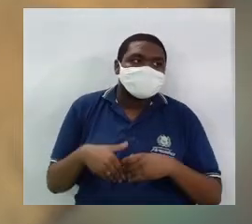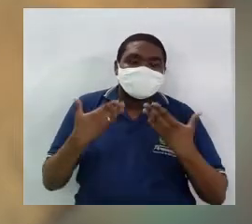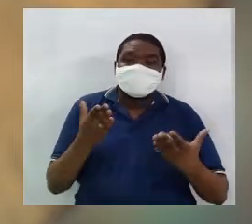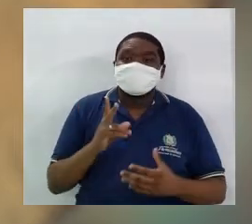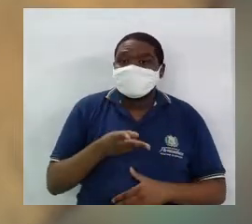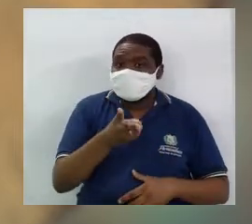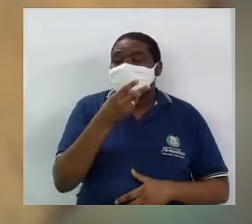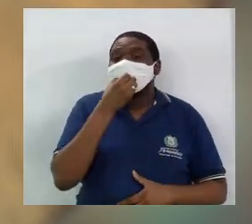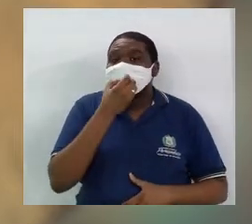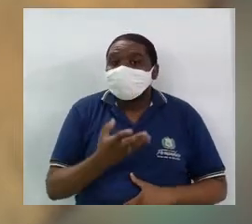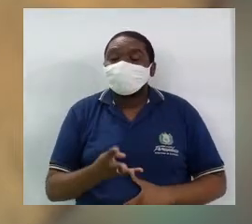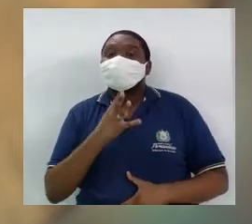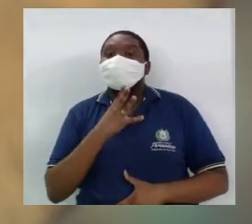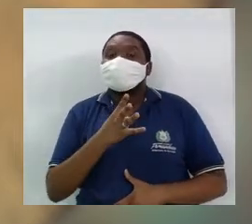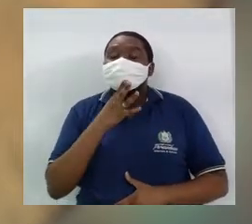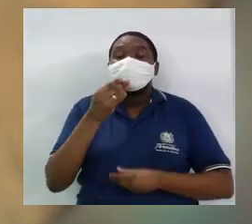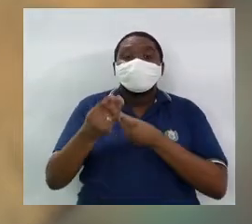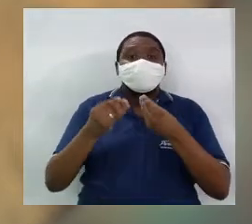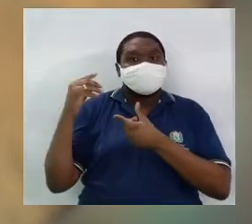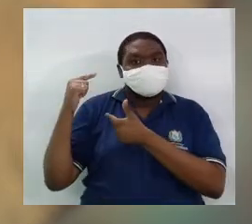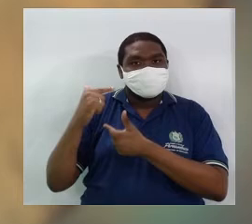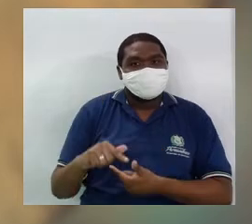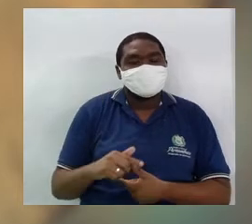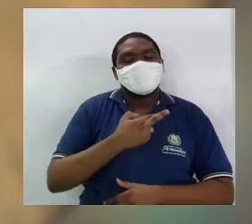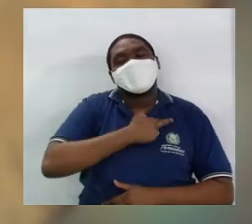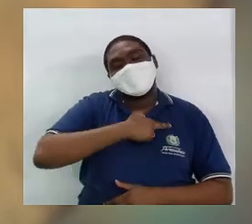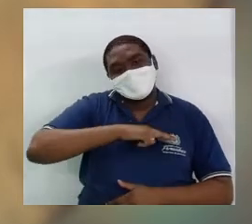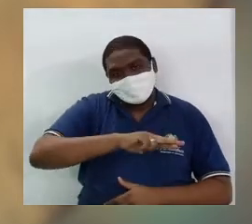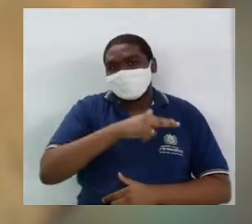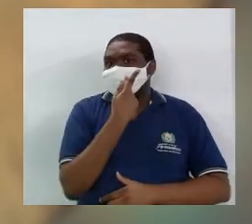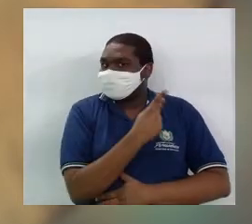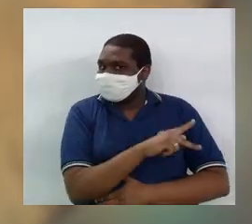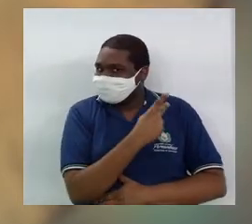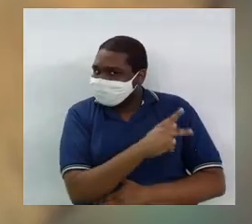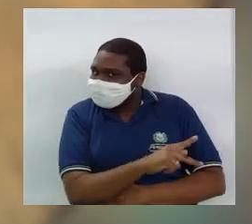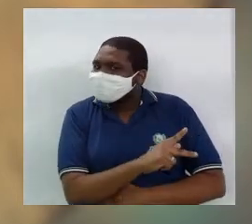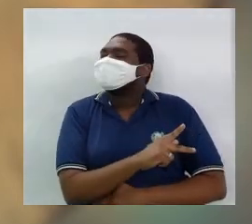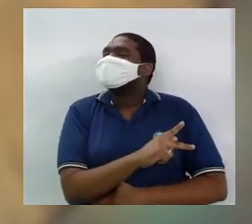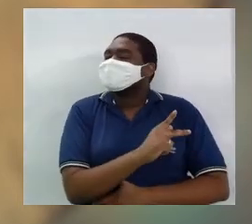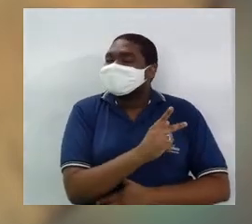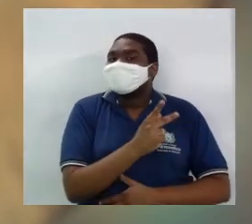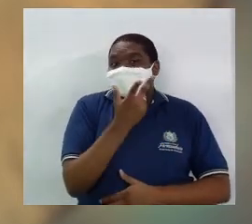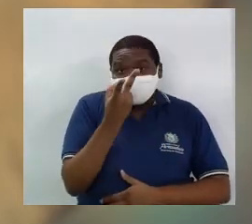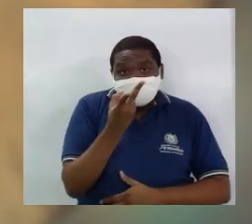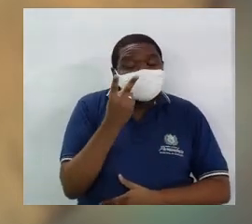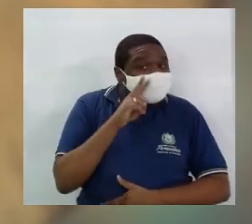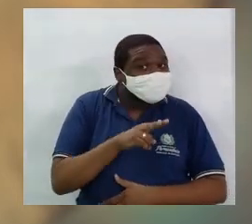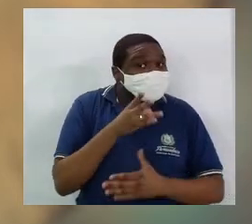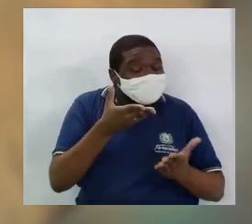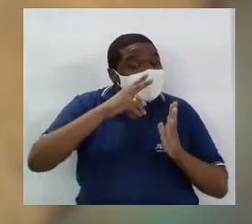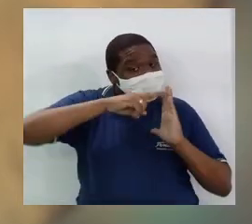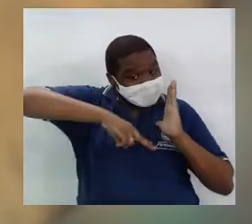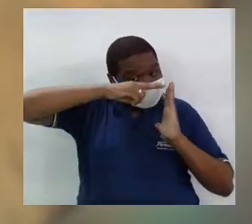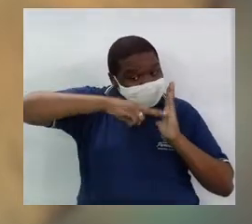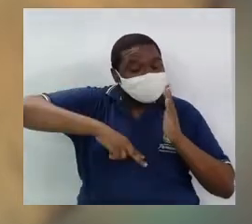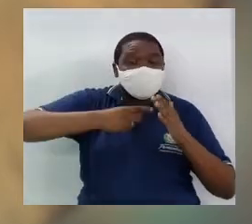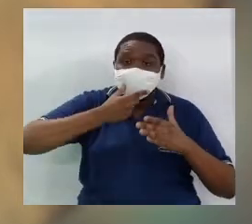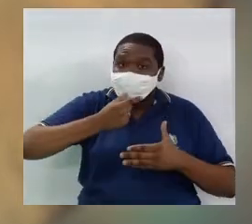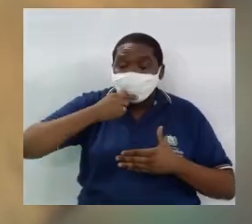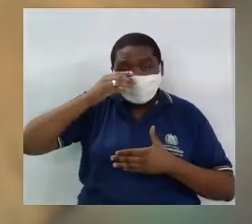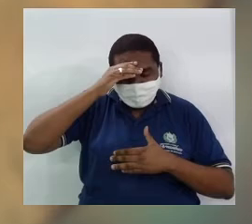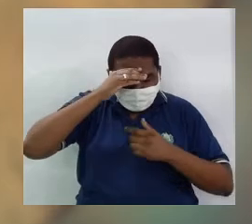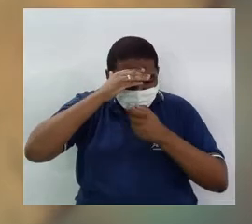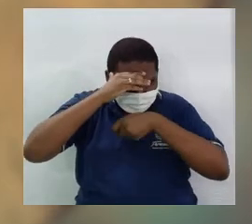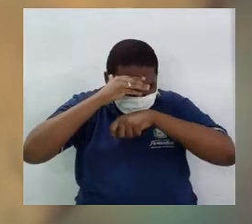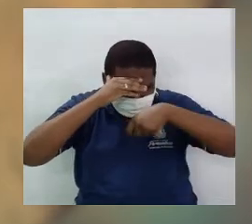sempre conhecer a tradição religiosa do outro. A revelação, viram que ele leu o quê? São